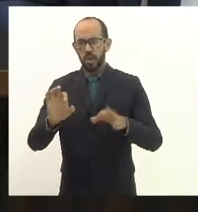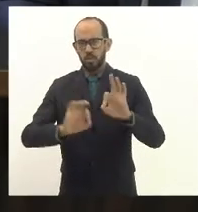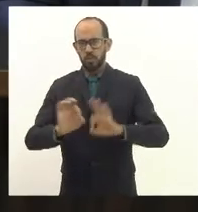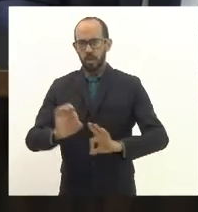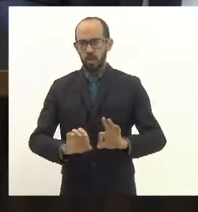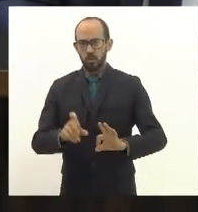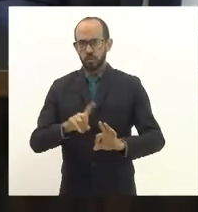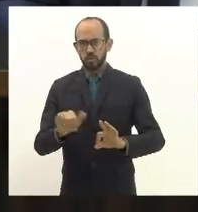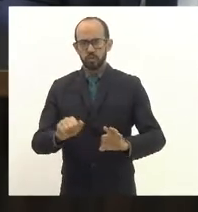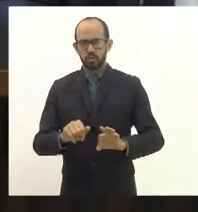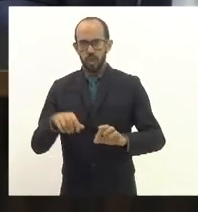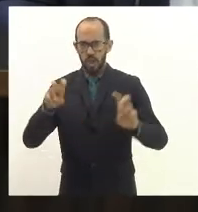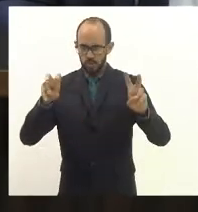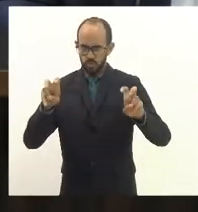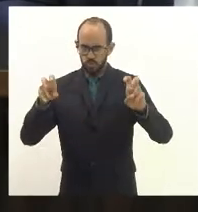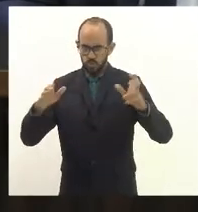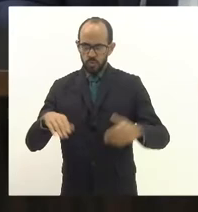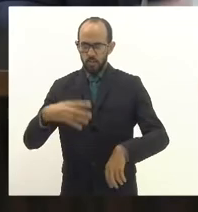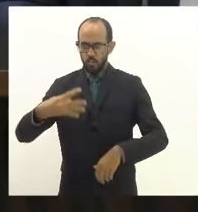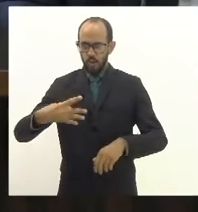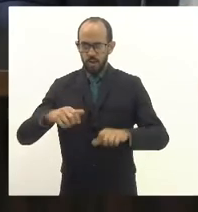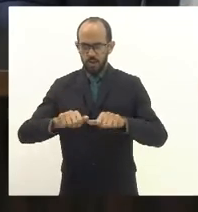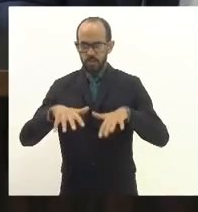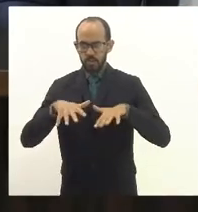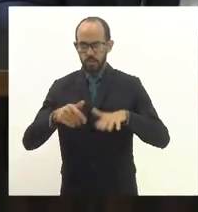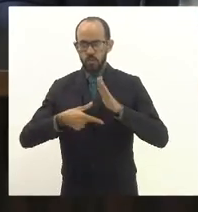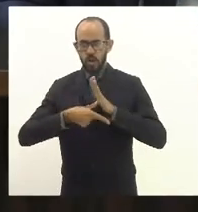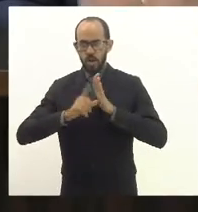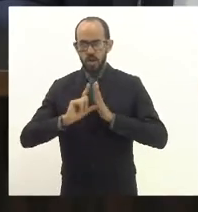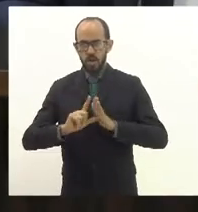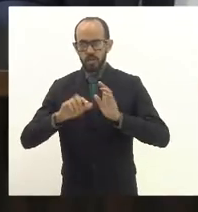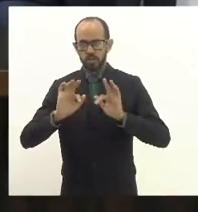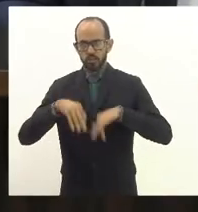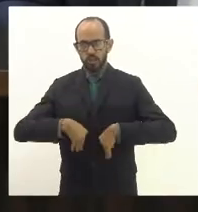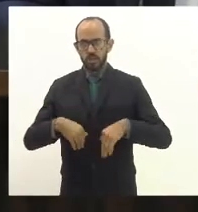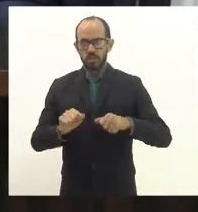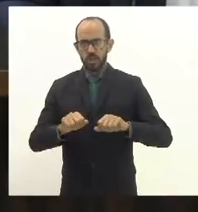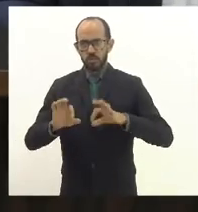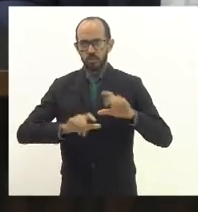dia da quarta sessão extraordinária. A presidência, antes de encerrar os trabalhos,